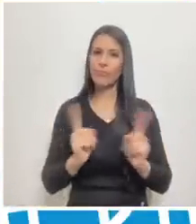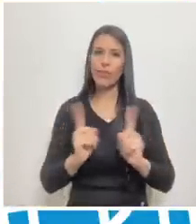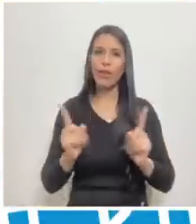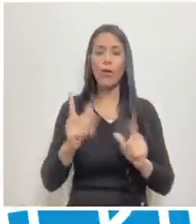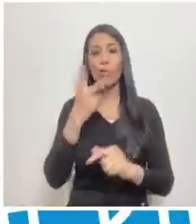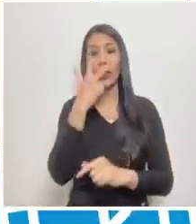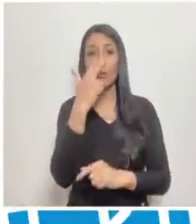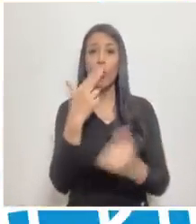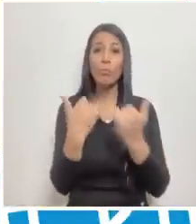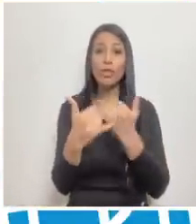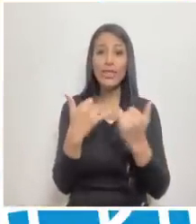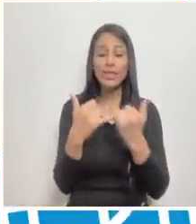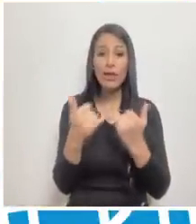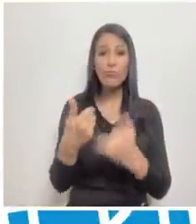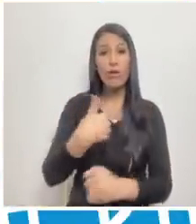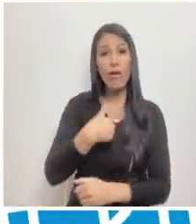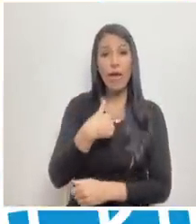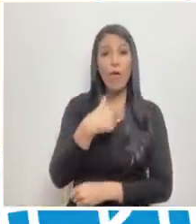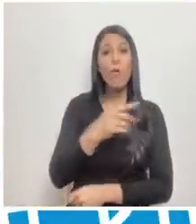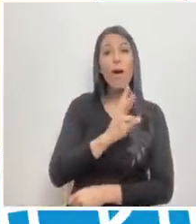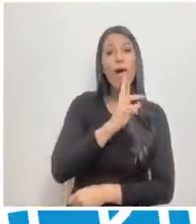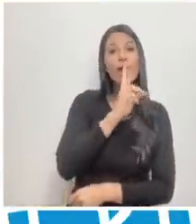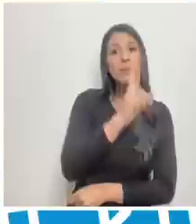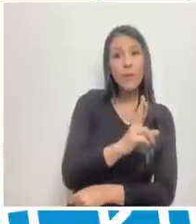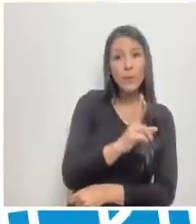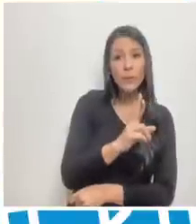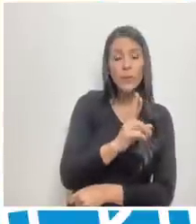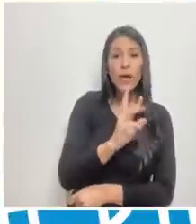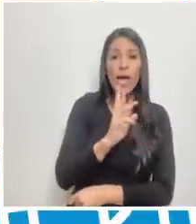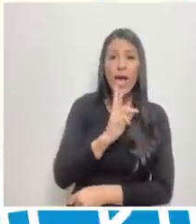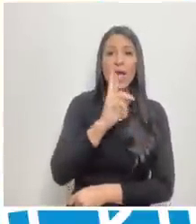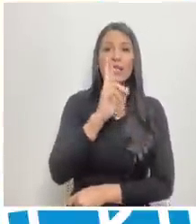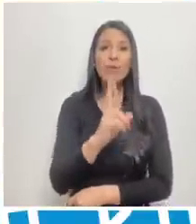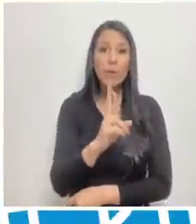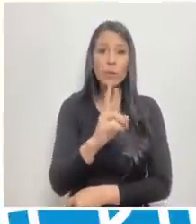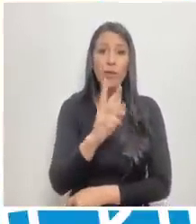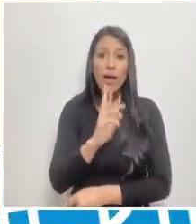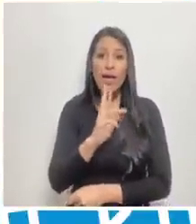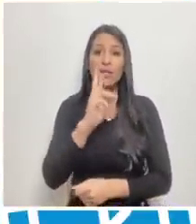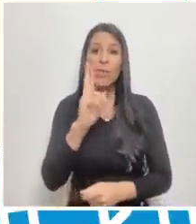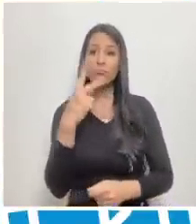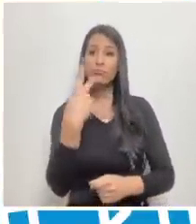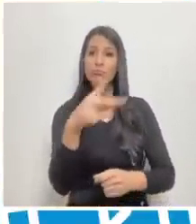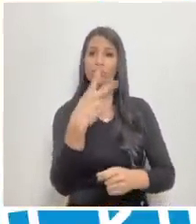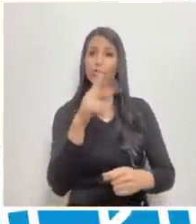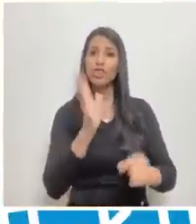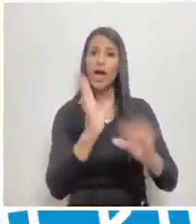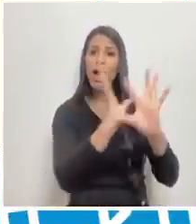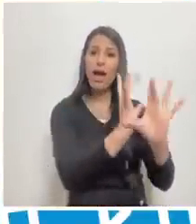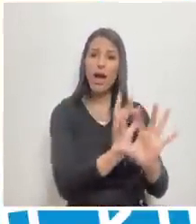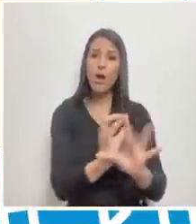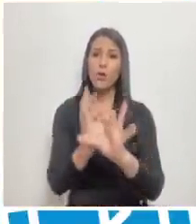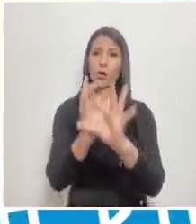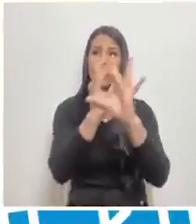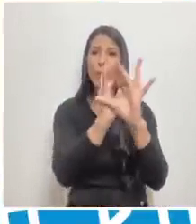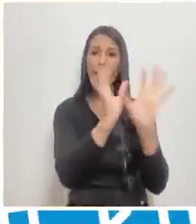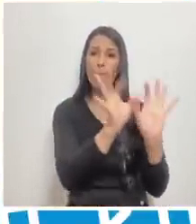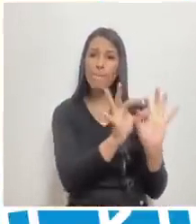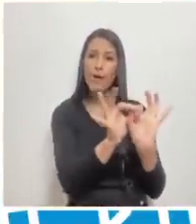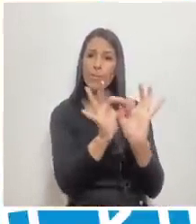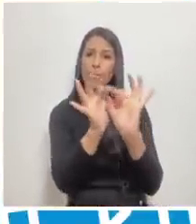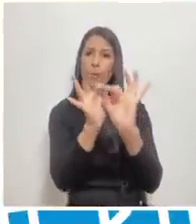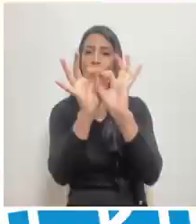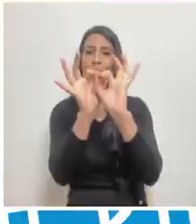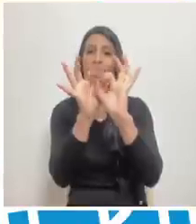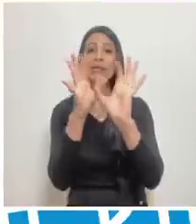do aluno, o desempenho dele está dado, né? Porque já se sabe a posição do item na escala, e ele não precisará